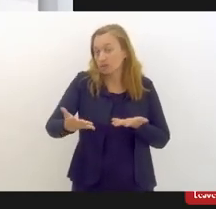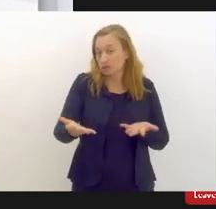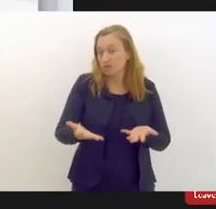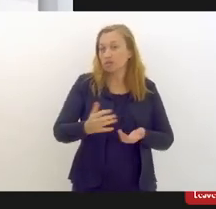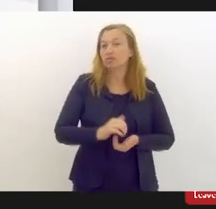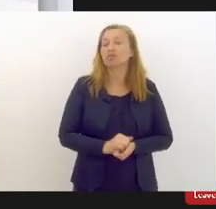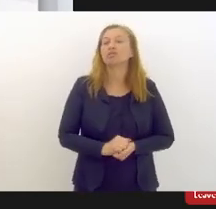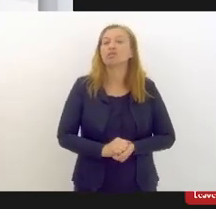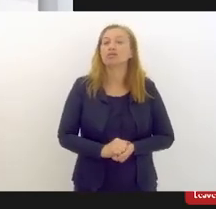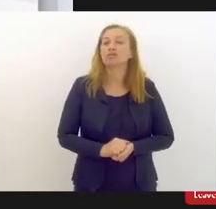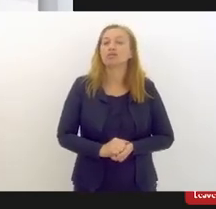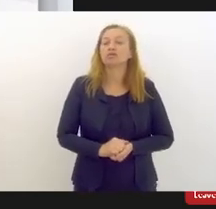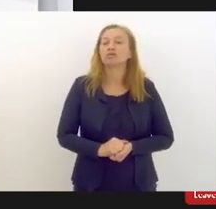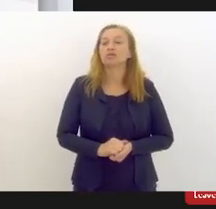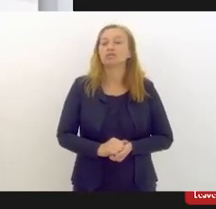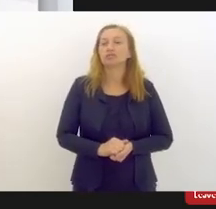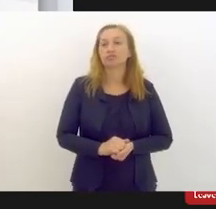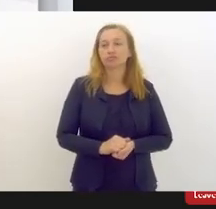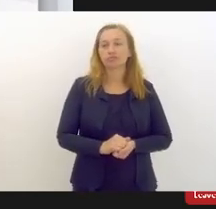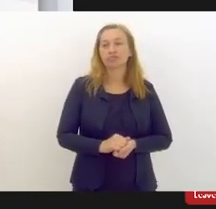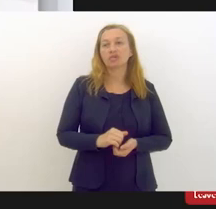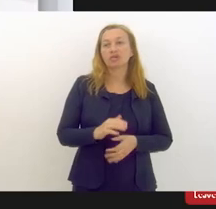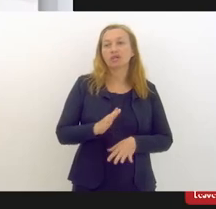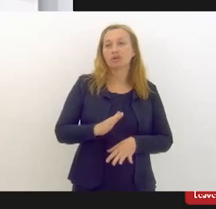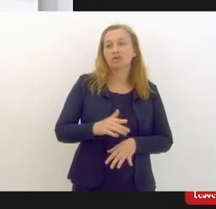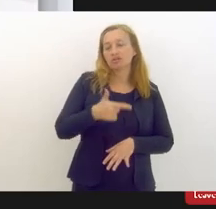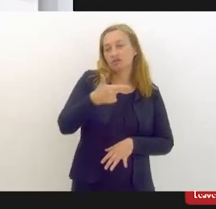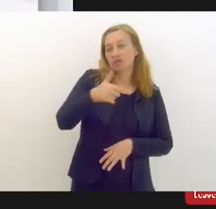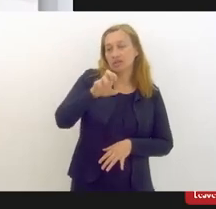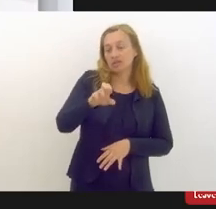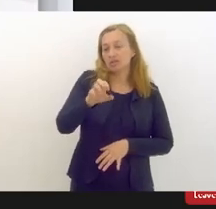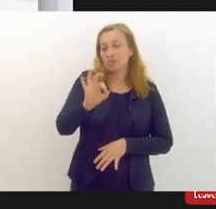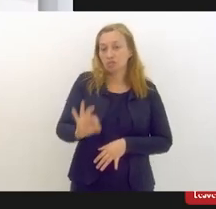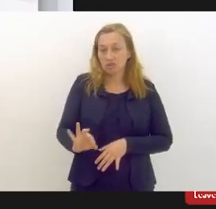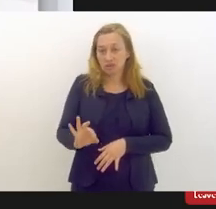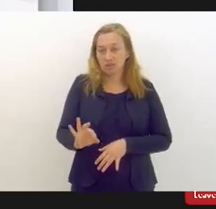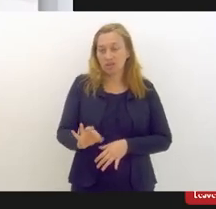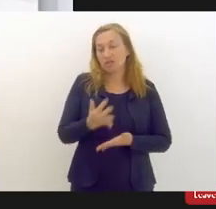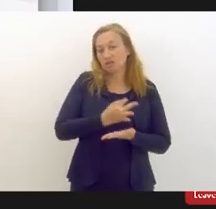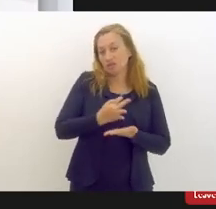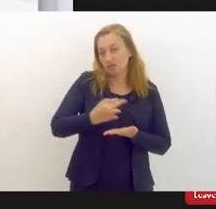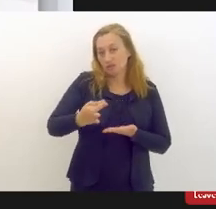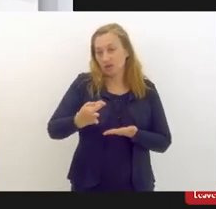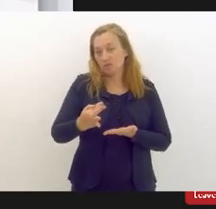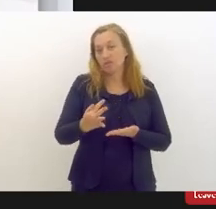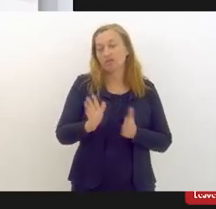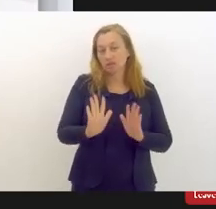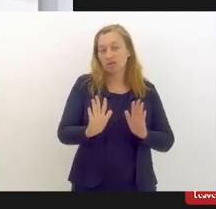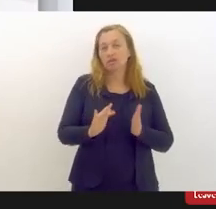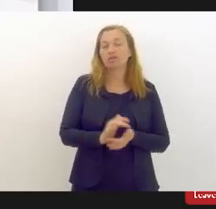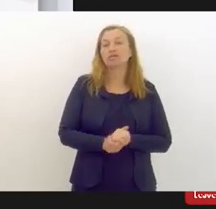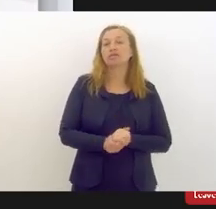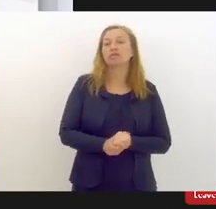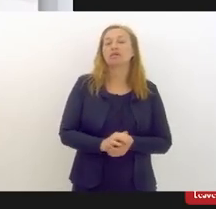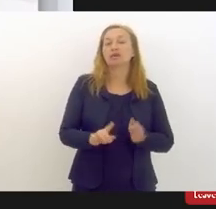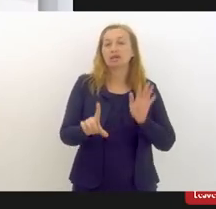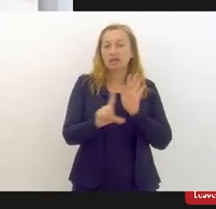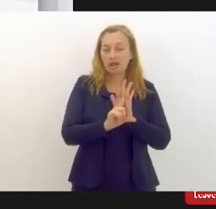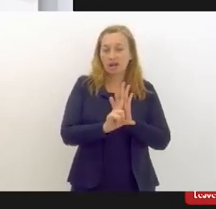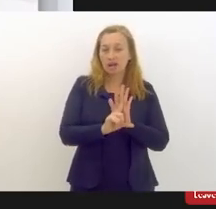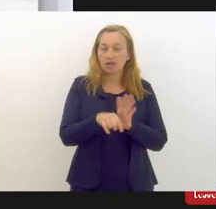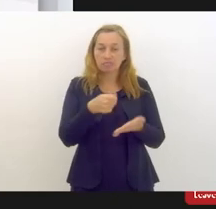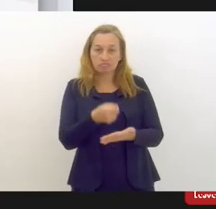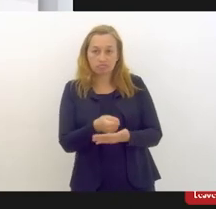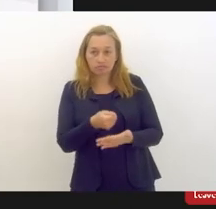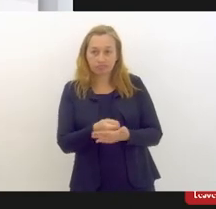de pautas que excedessem os 25% toleráveis pela legislação. E